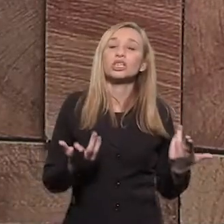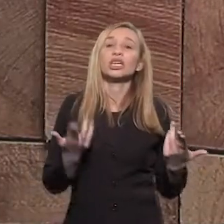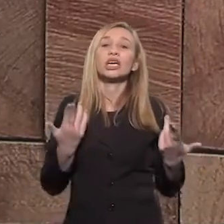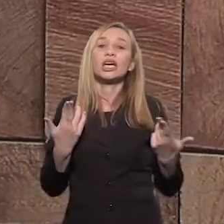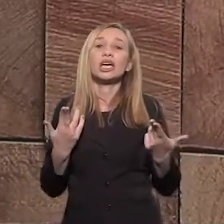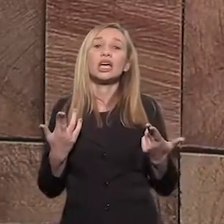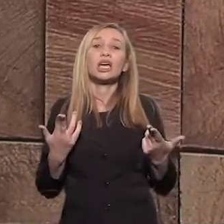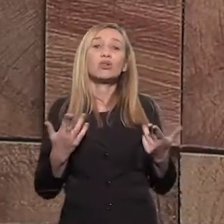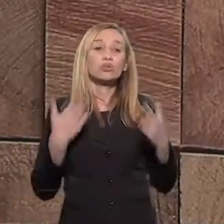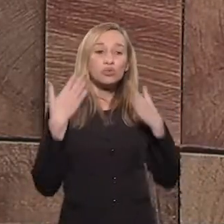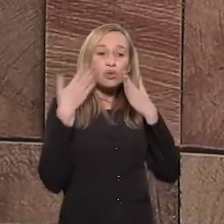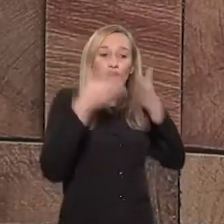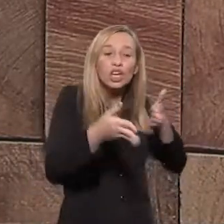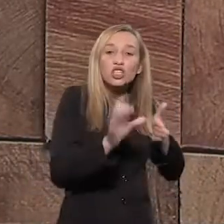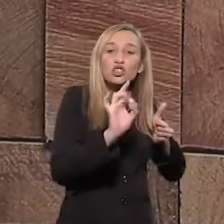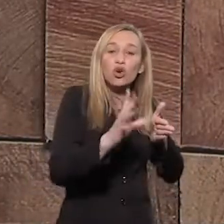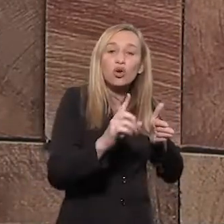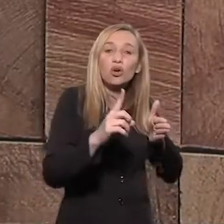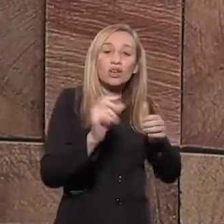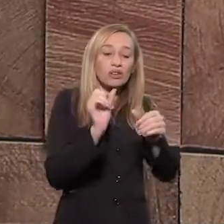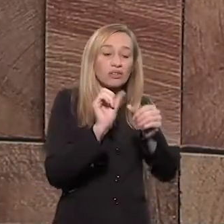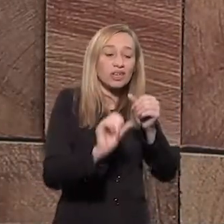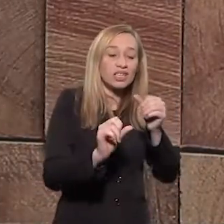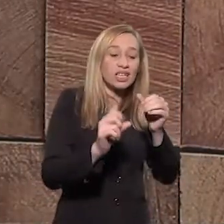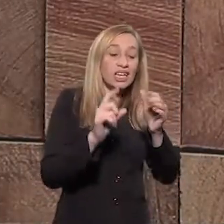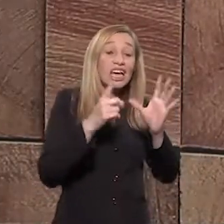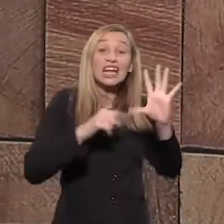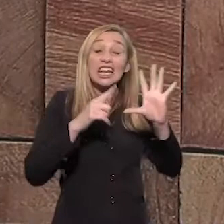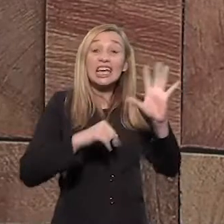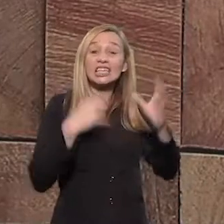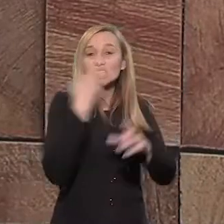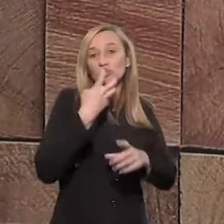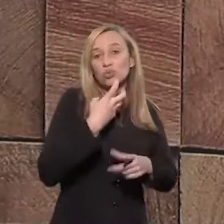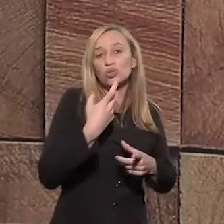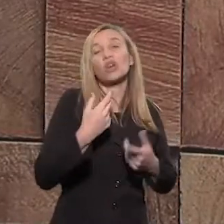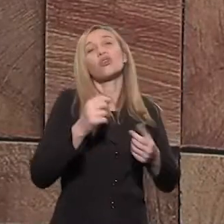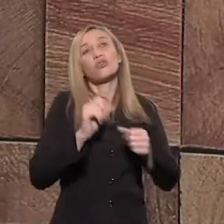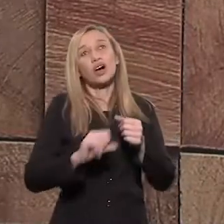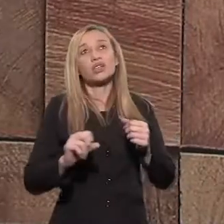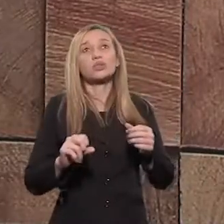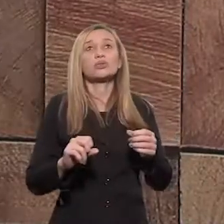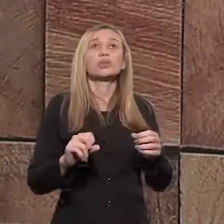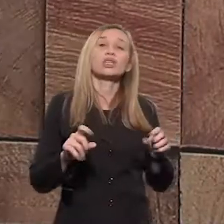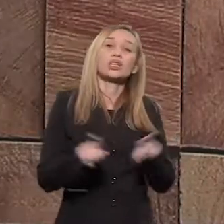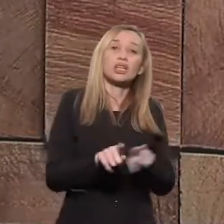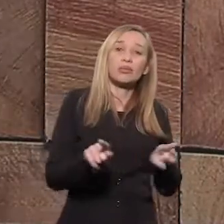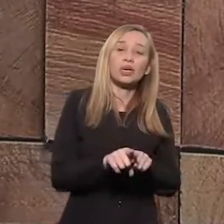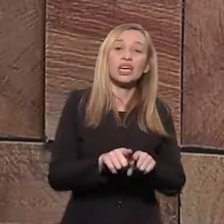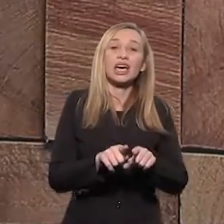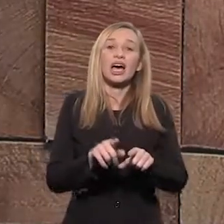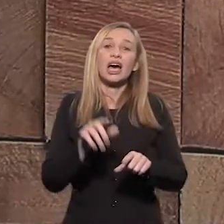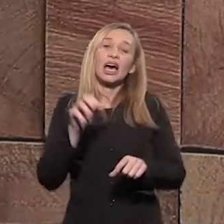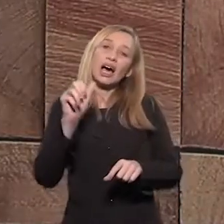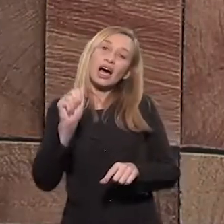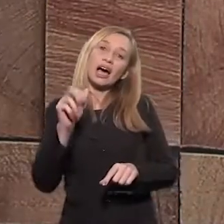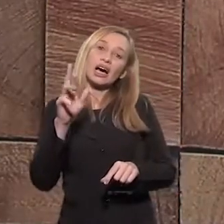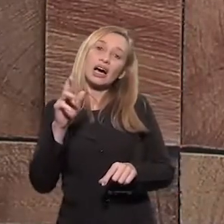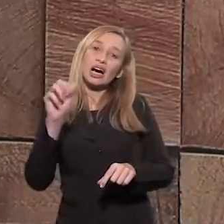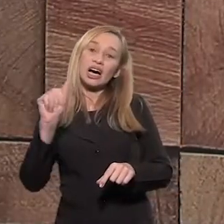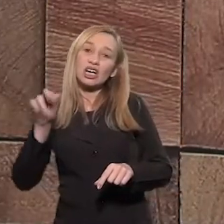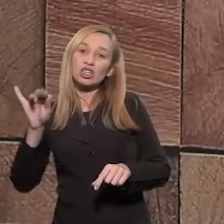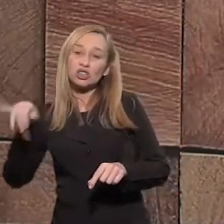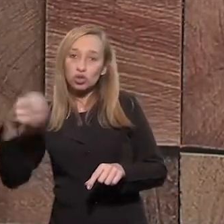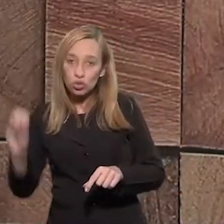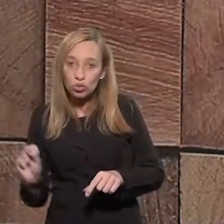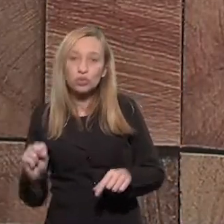coisas. Eu não me especializei só em fazer letra de música. Eu faço os arranjos e tenho que fazer arranjos para outras pessoas